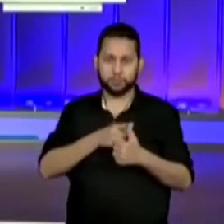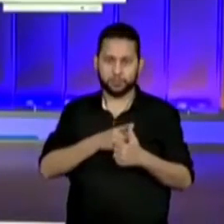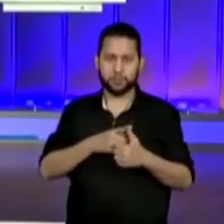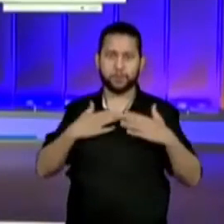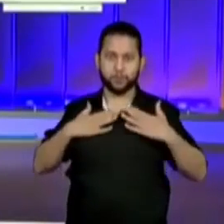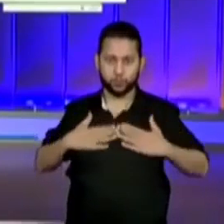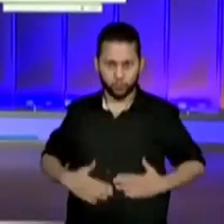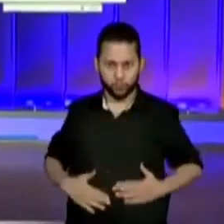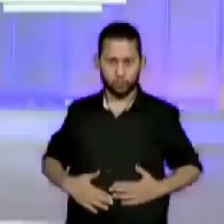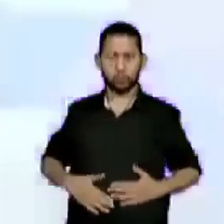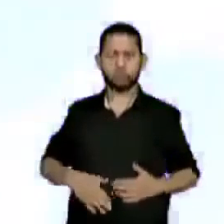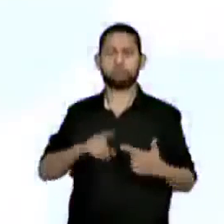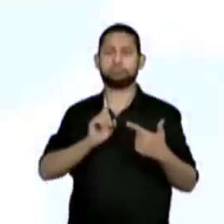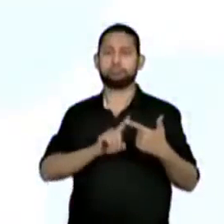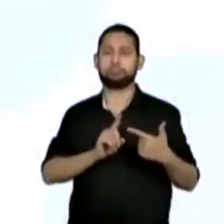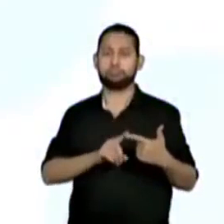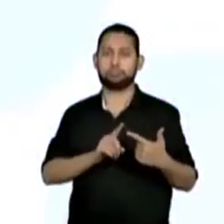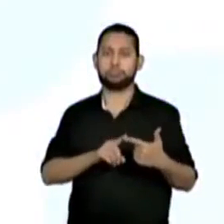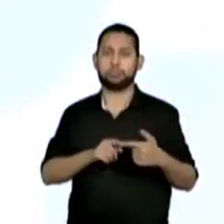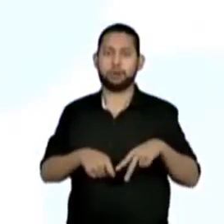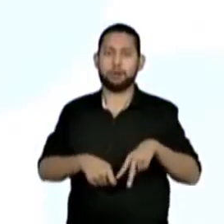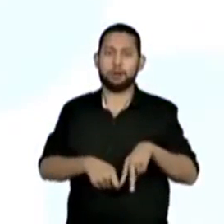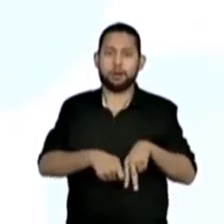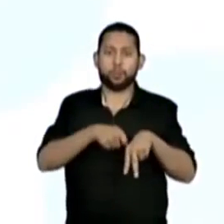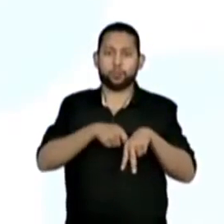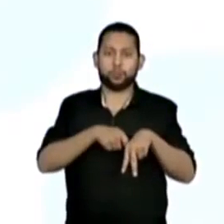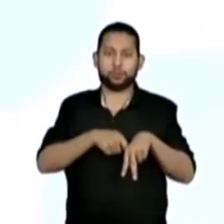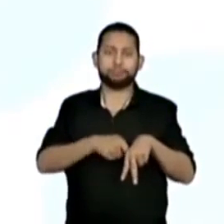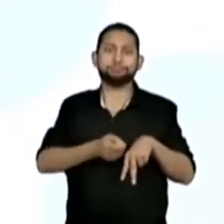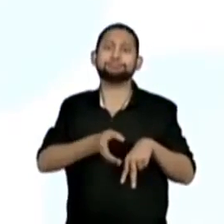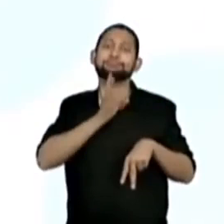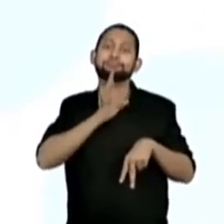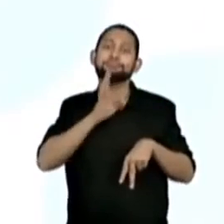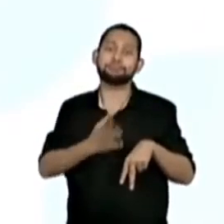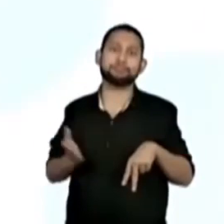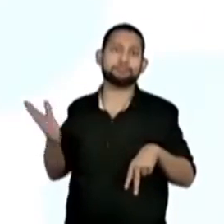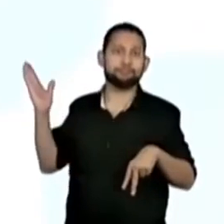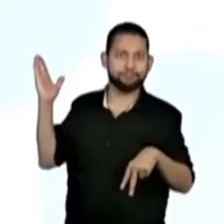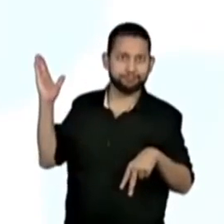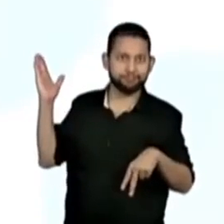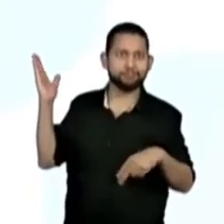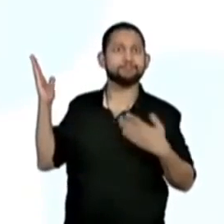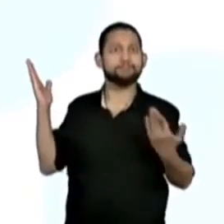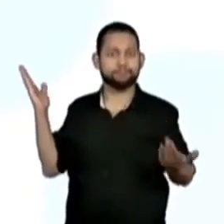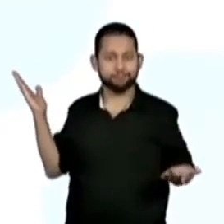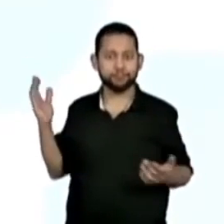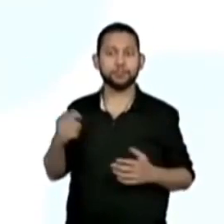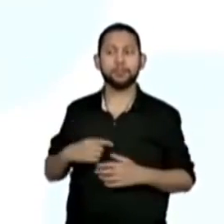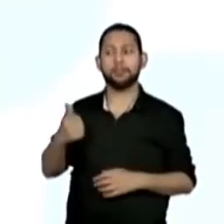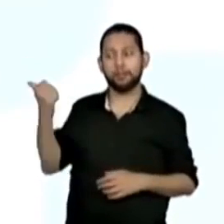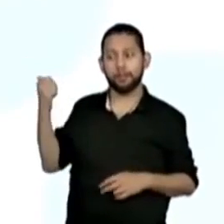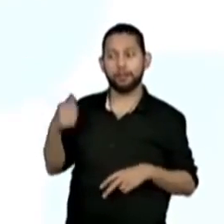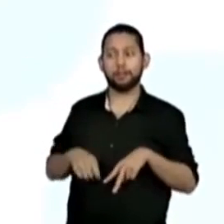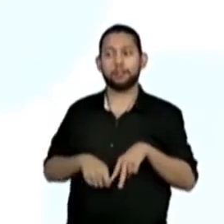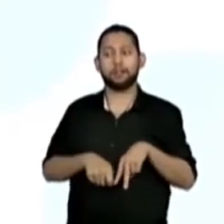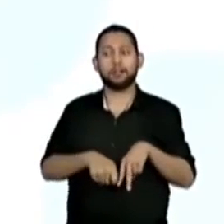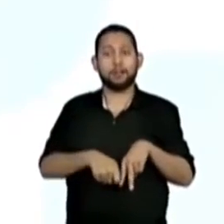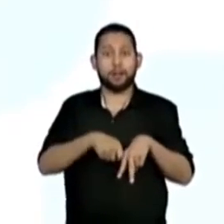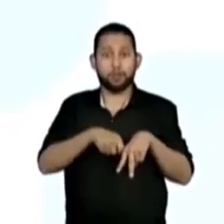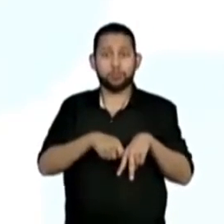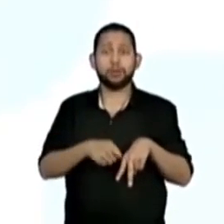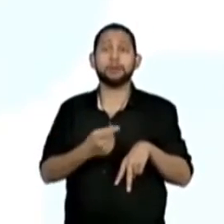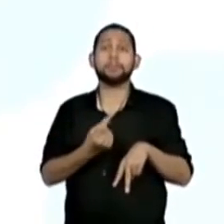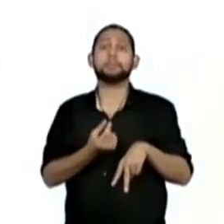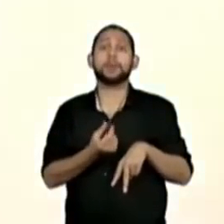em oferta é uma calça e essa calça